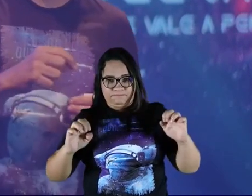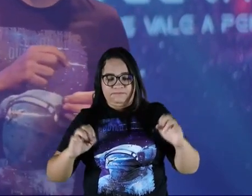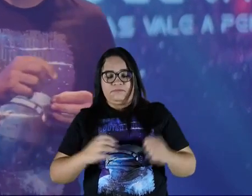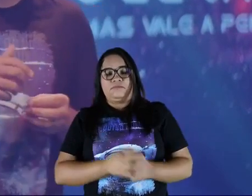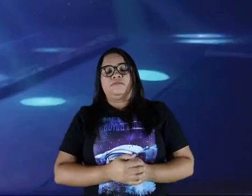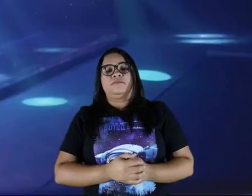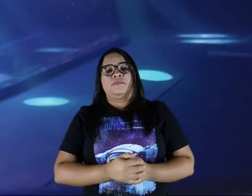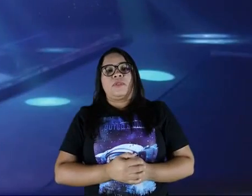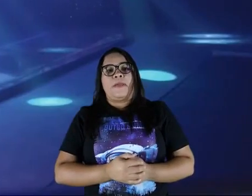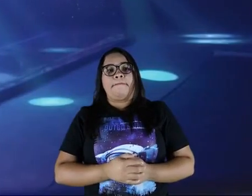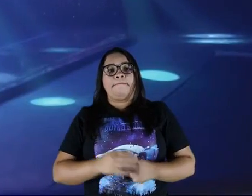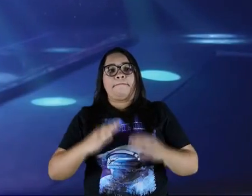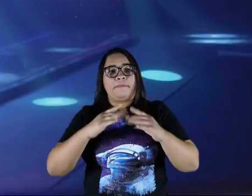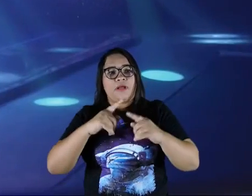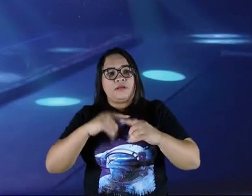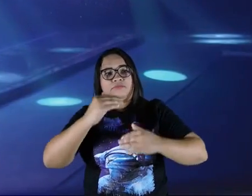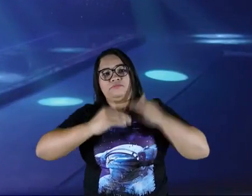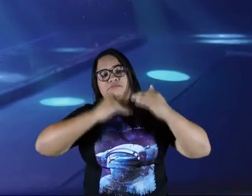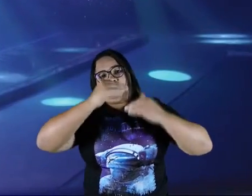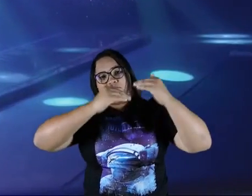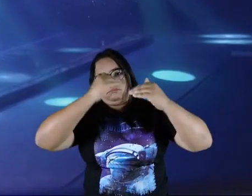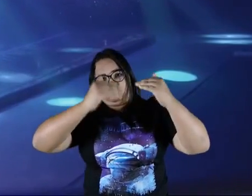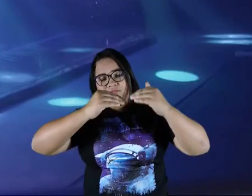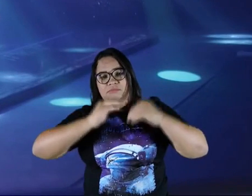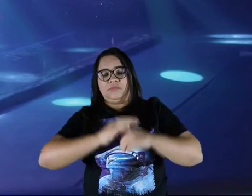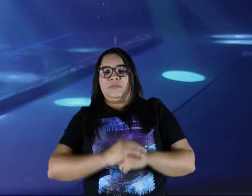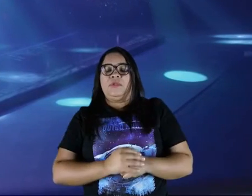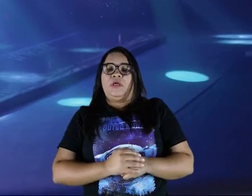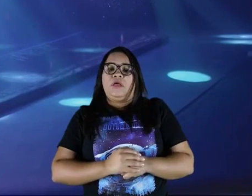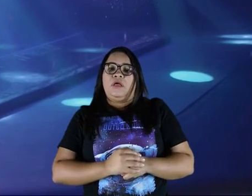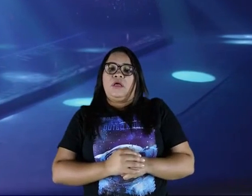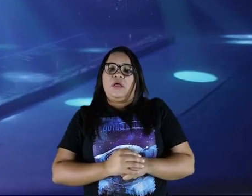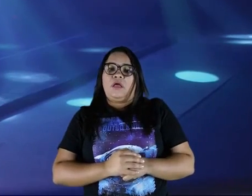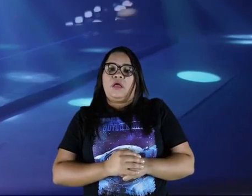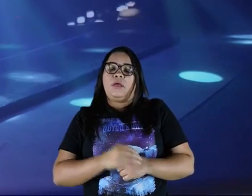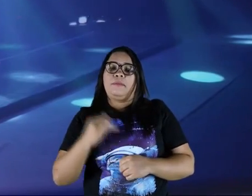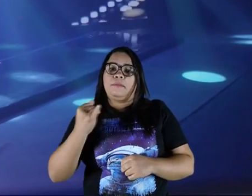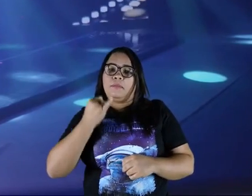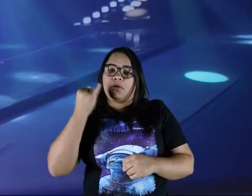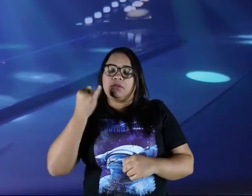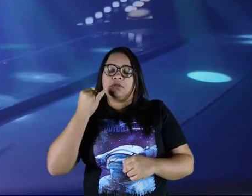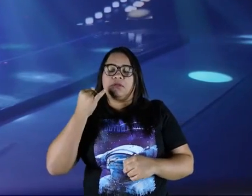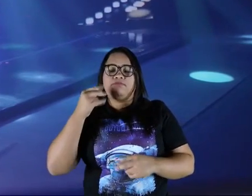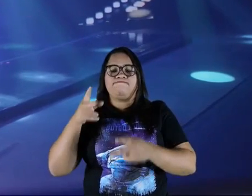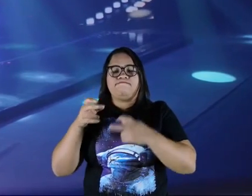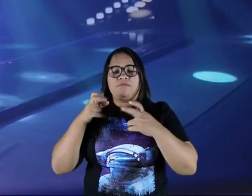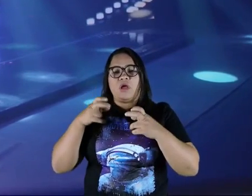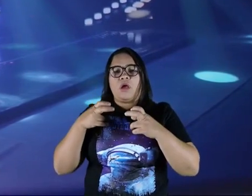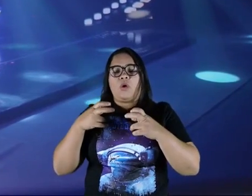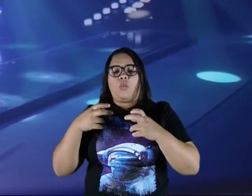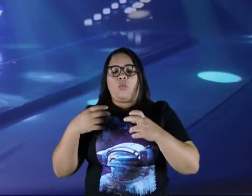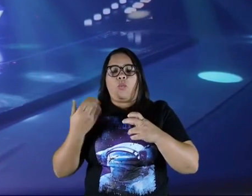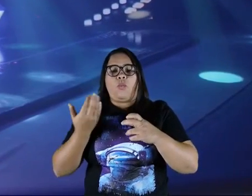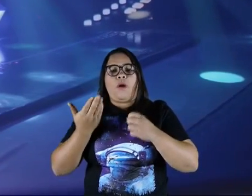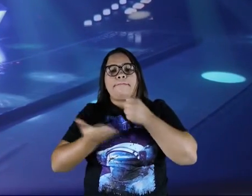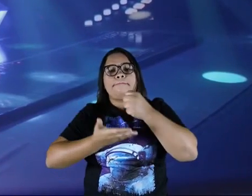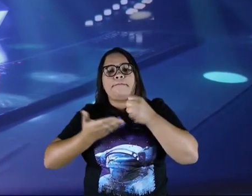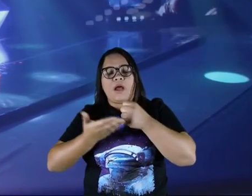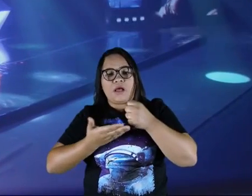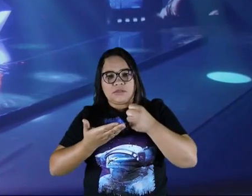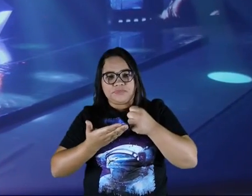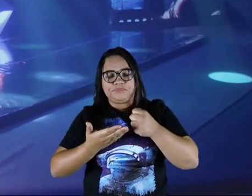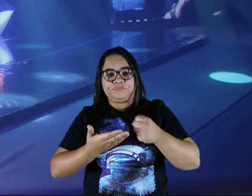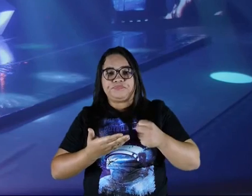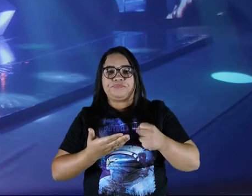na sociedade se expande, é apropriado declarar os princípios que guiam a nossa Igreja em sua extensão mundial